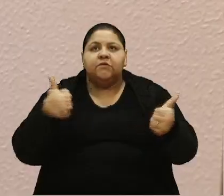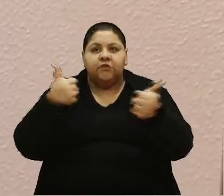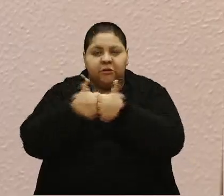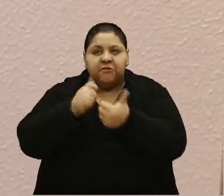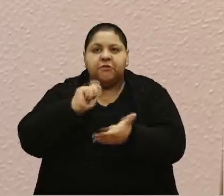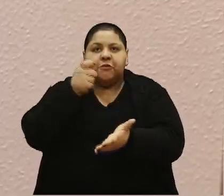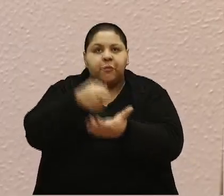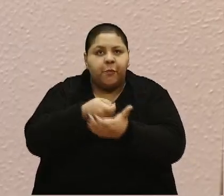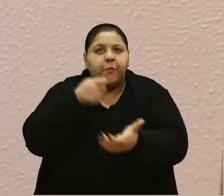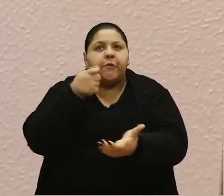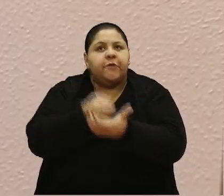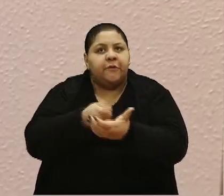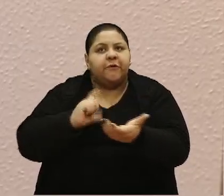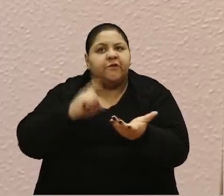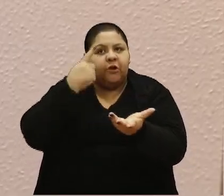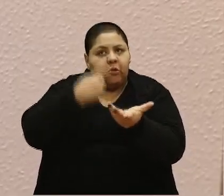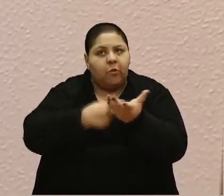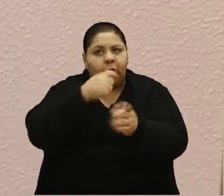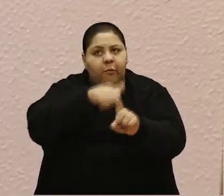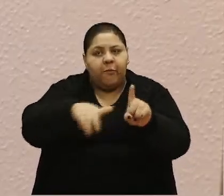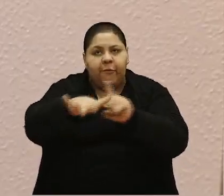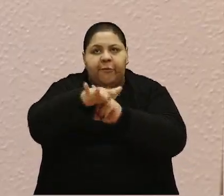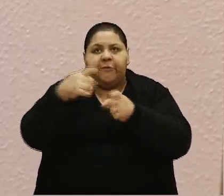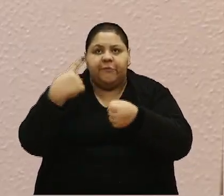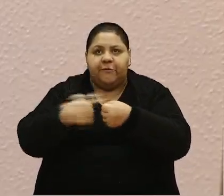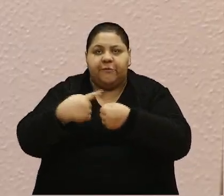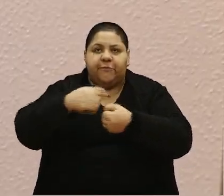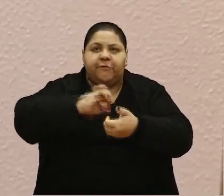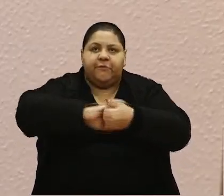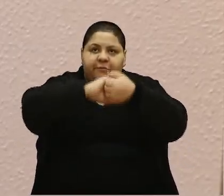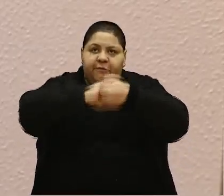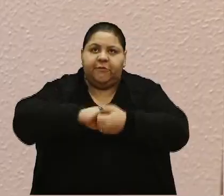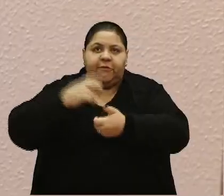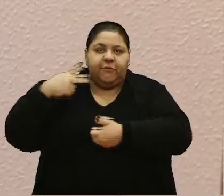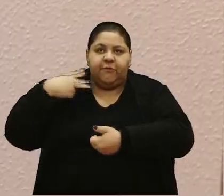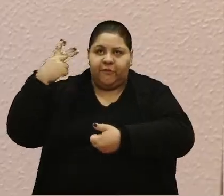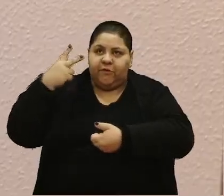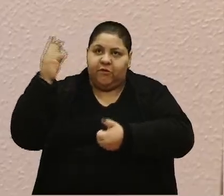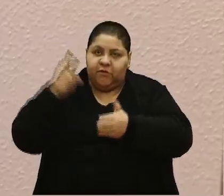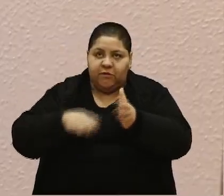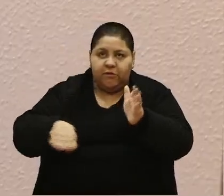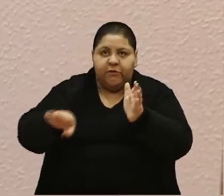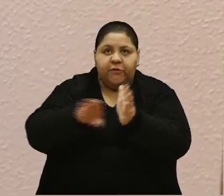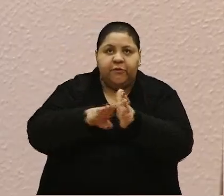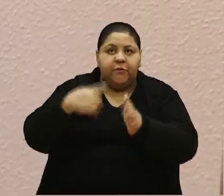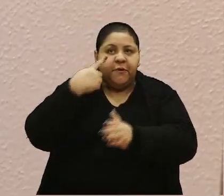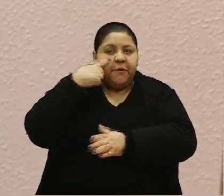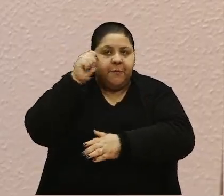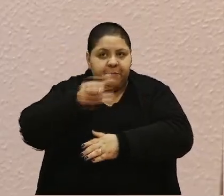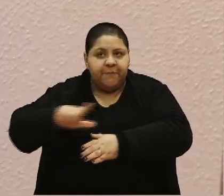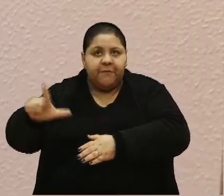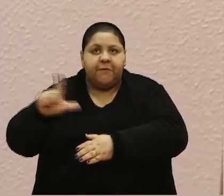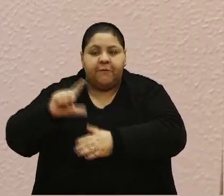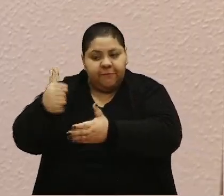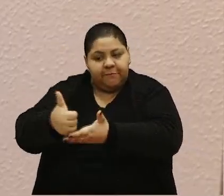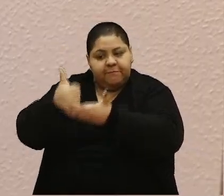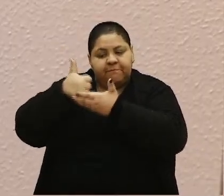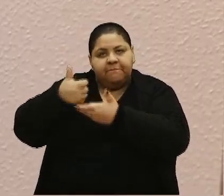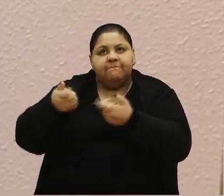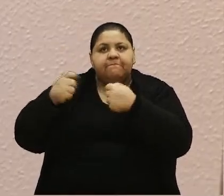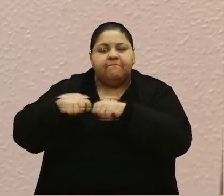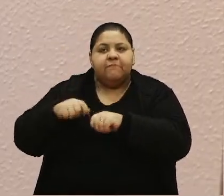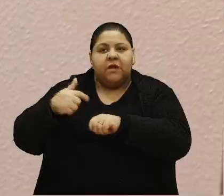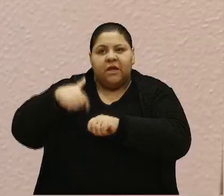luta, pessoas com compromisso social na nossa cidade. Saudar o vereador que está chegando, Mauro Martinelli. Conte com a nossa bancada também para aquilo que o senhor precisar.